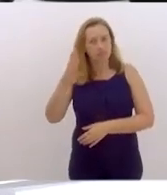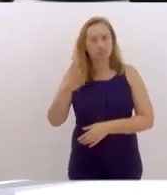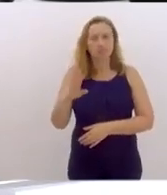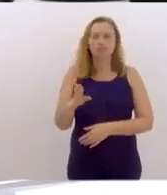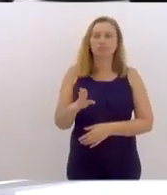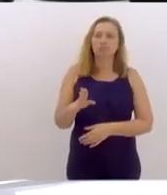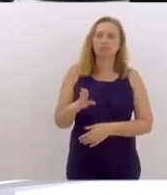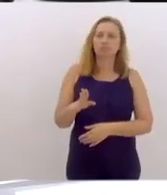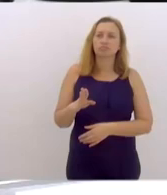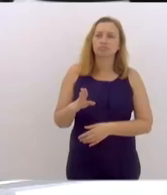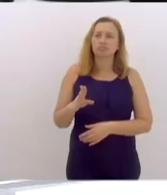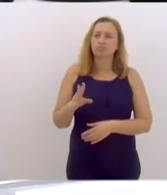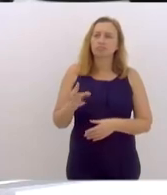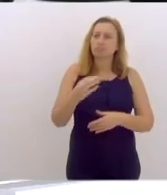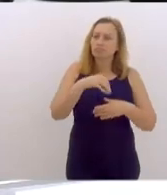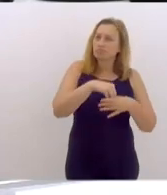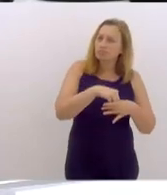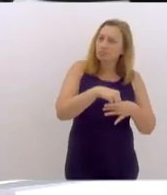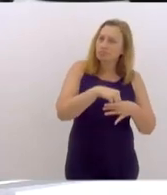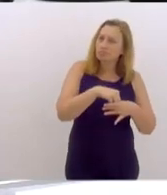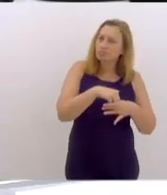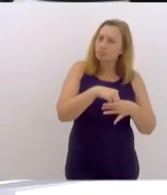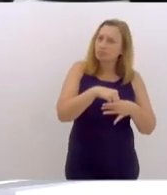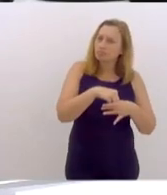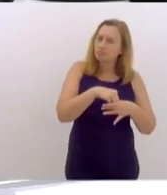seja ele por dentro da